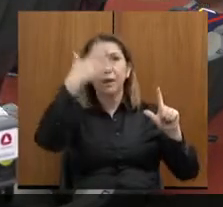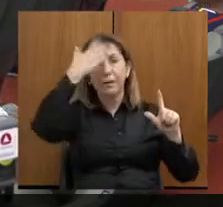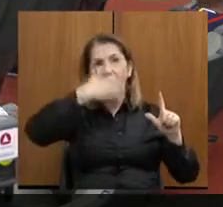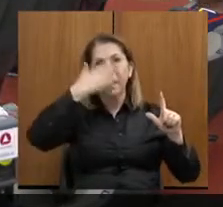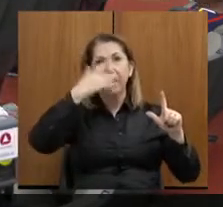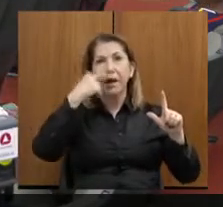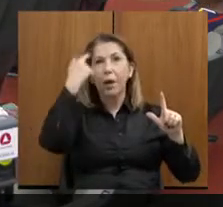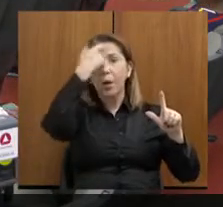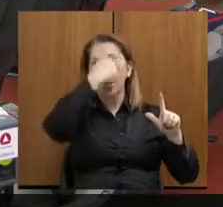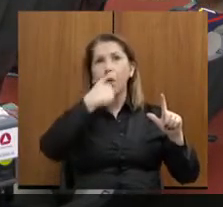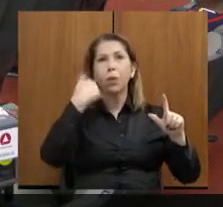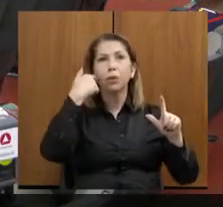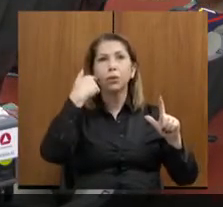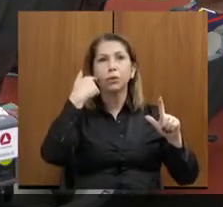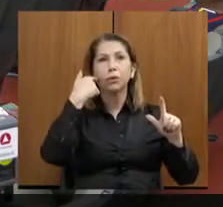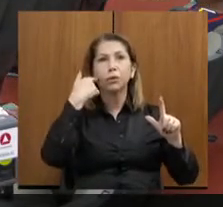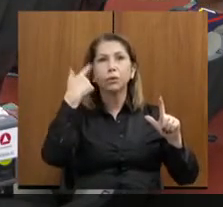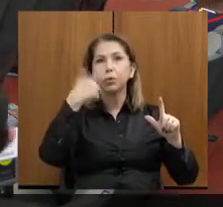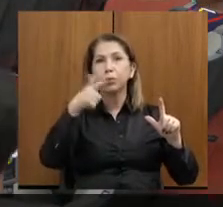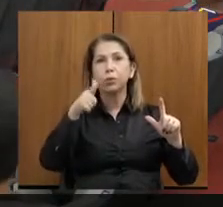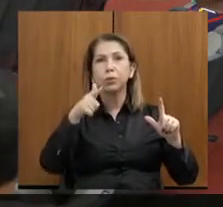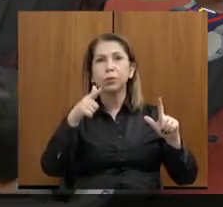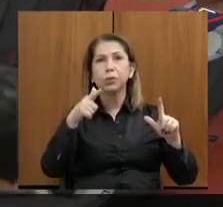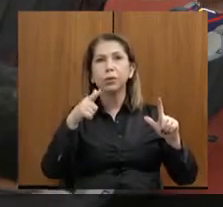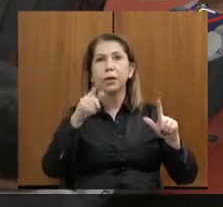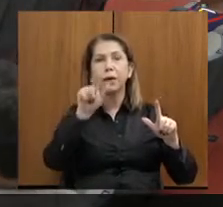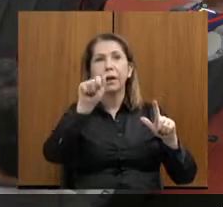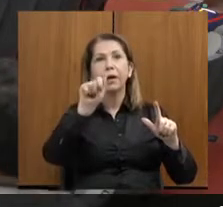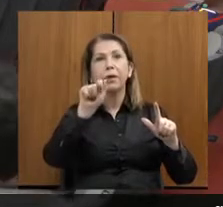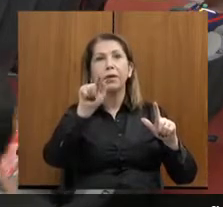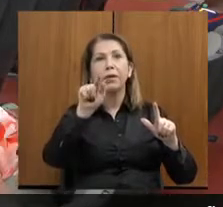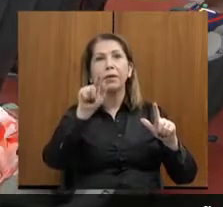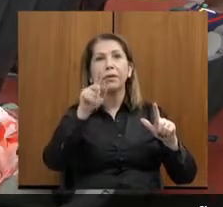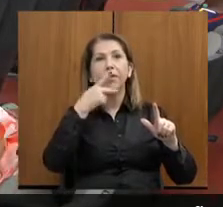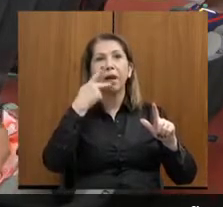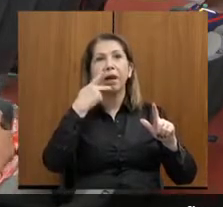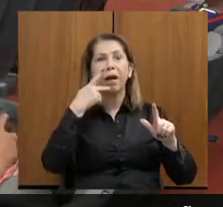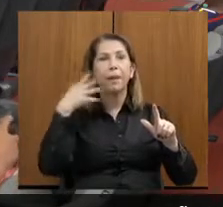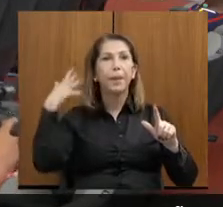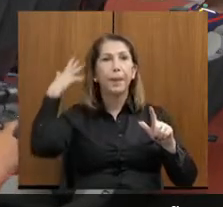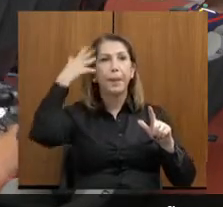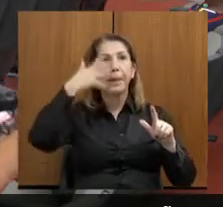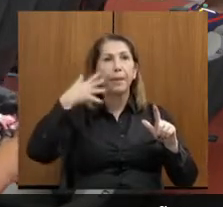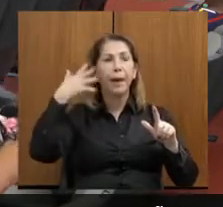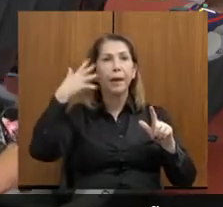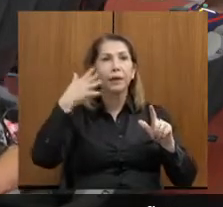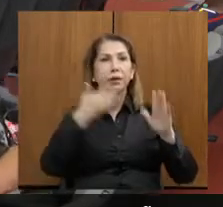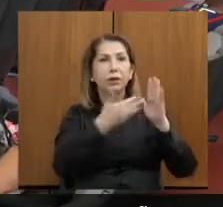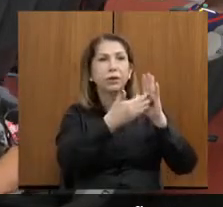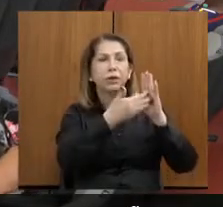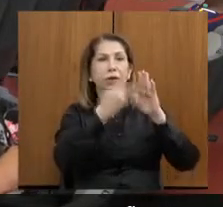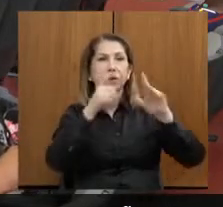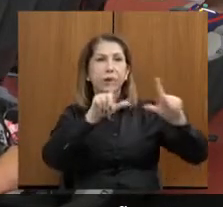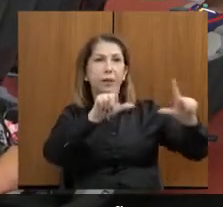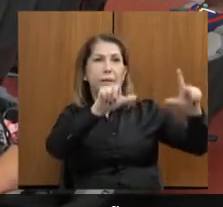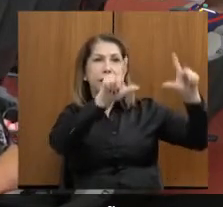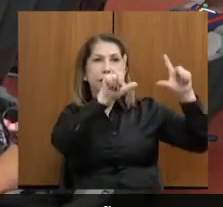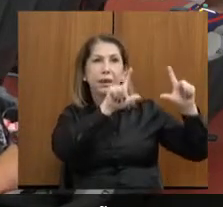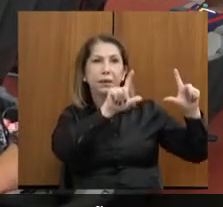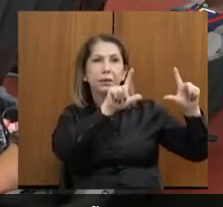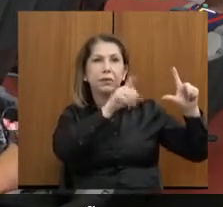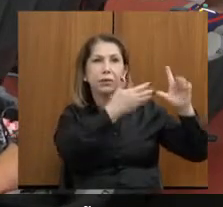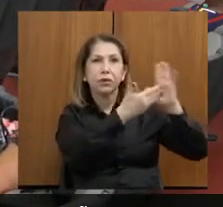rosto só vem apresentação e que que a senhora acha de quando a sua fé explanando a gente tira apresentação